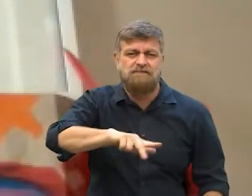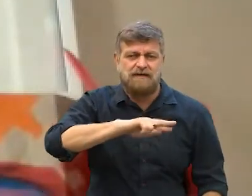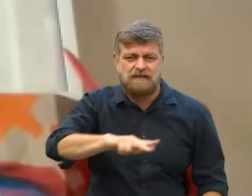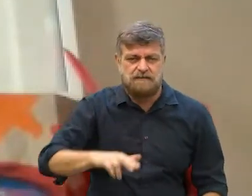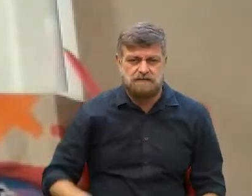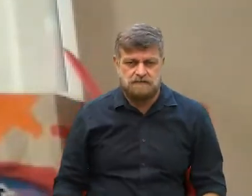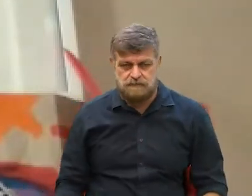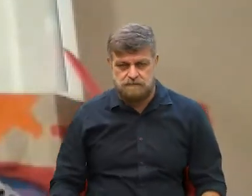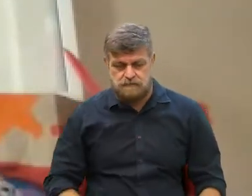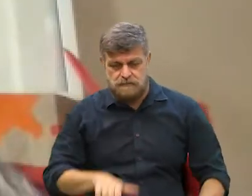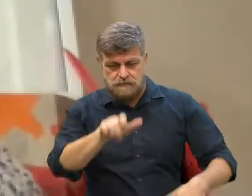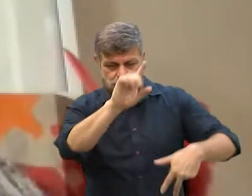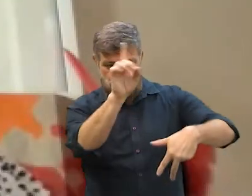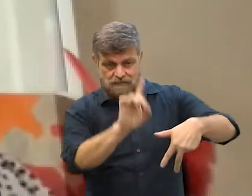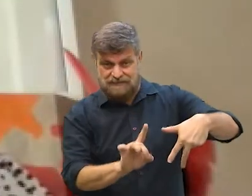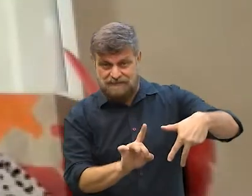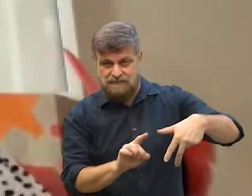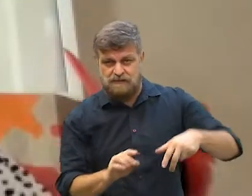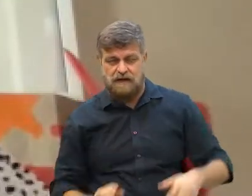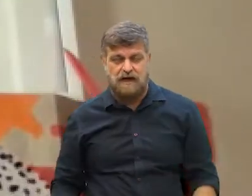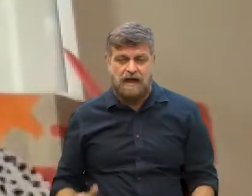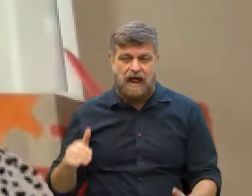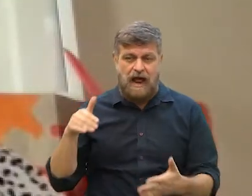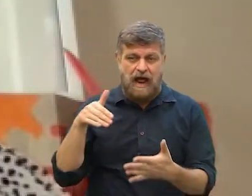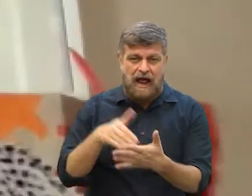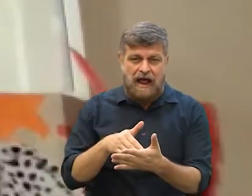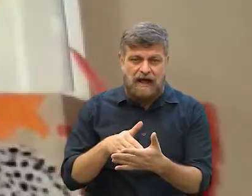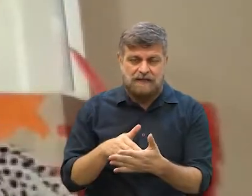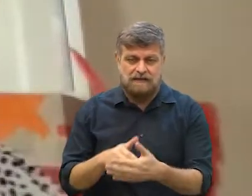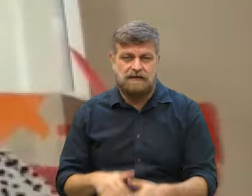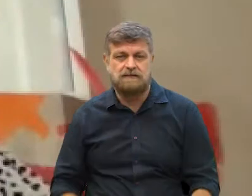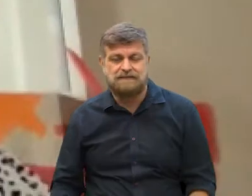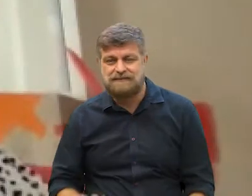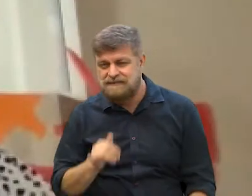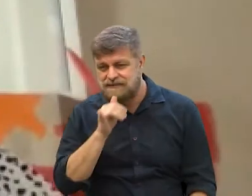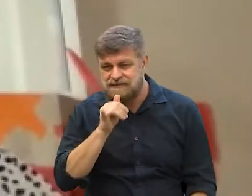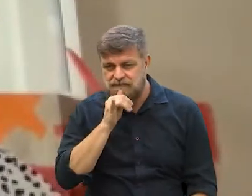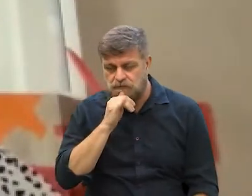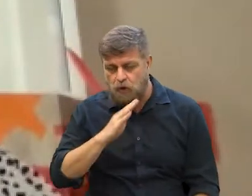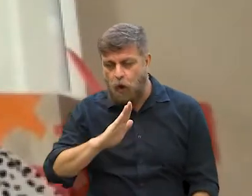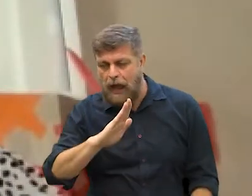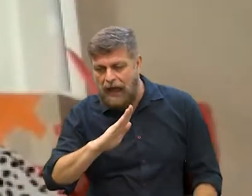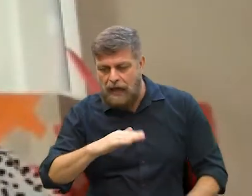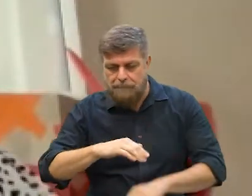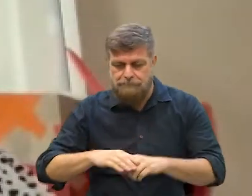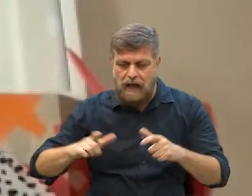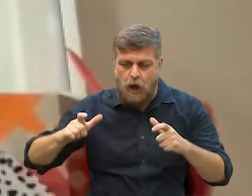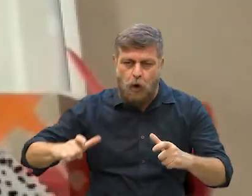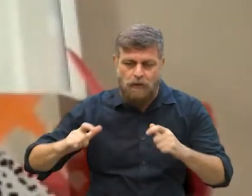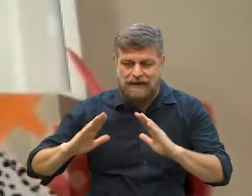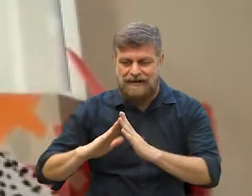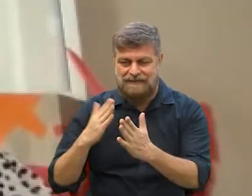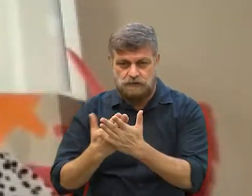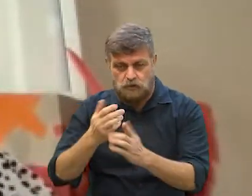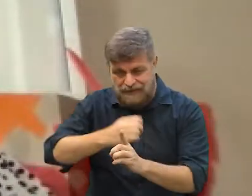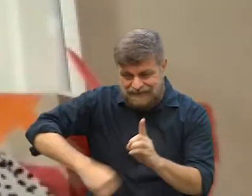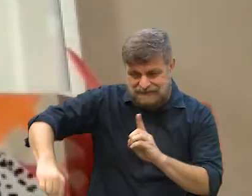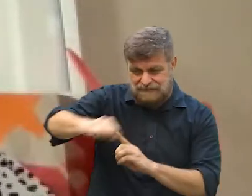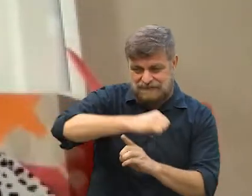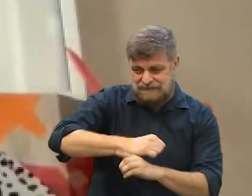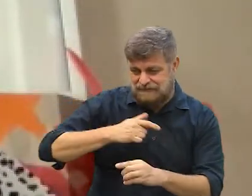em relação as pessoas com deficiência até o proteins físicos nas escolas e na